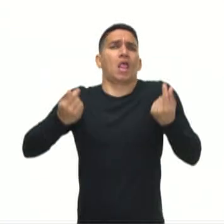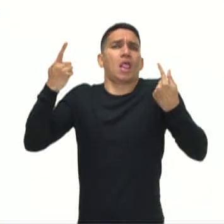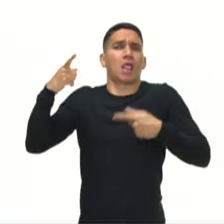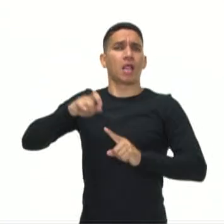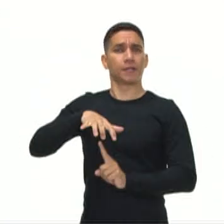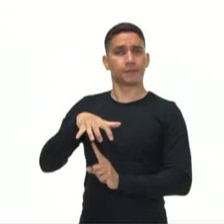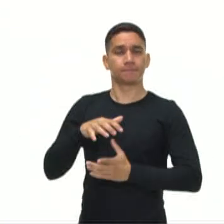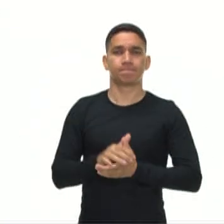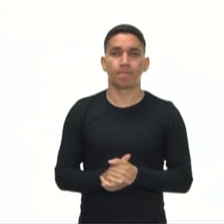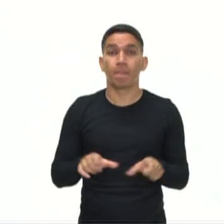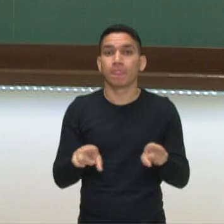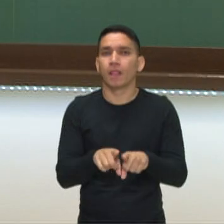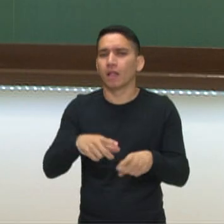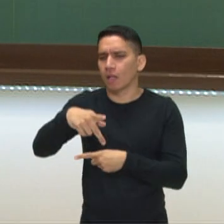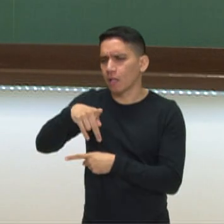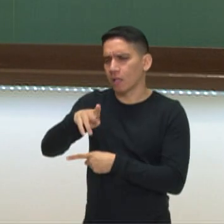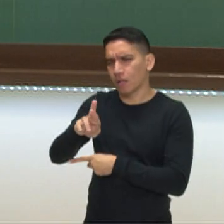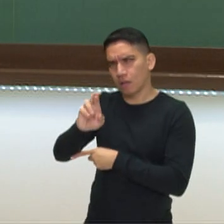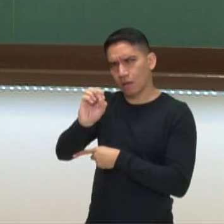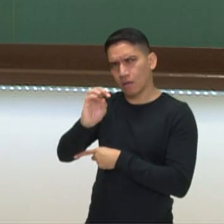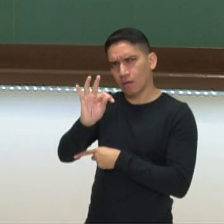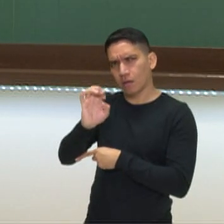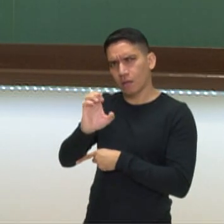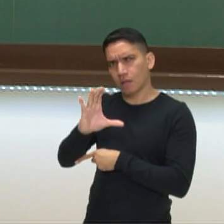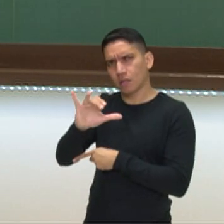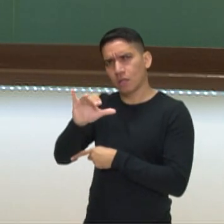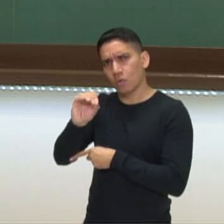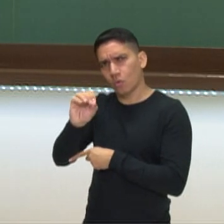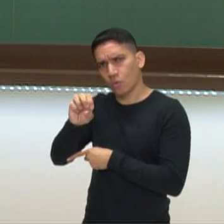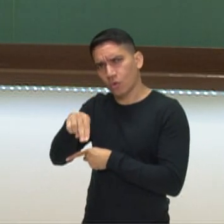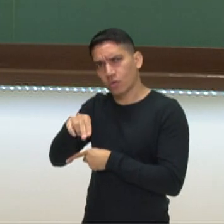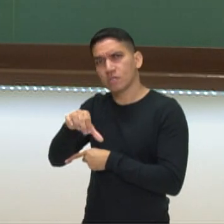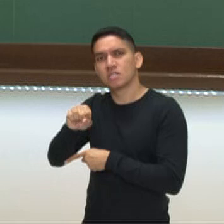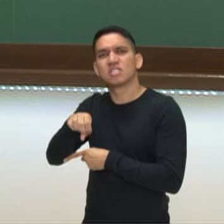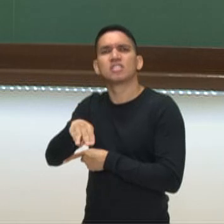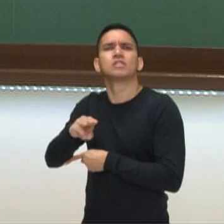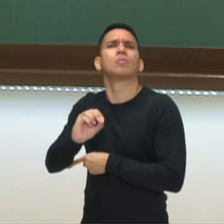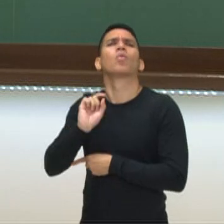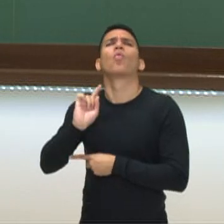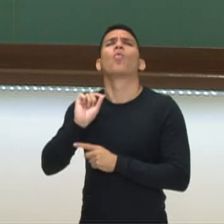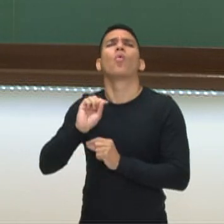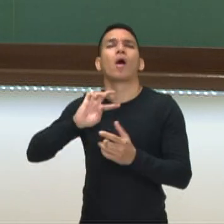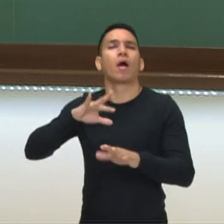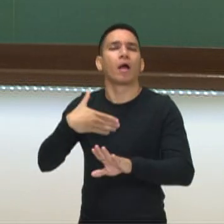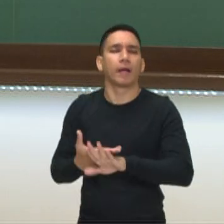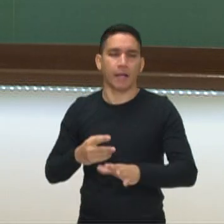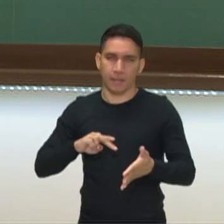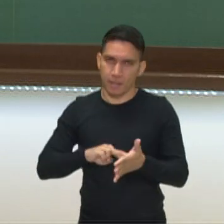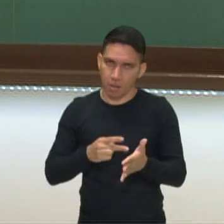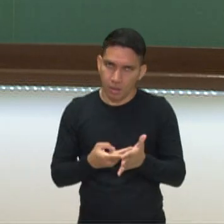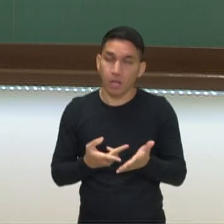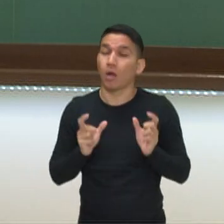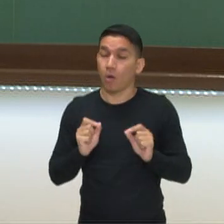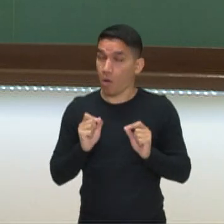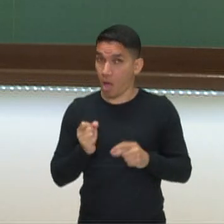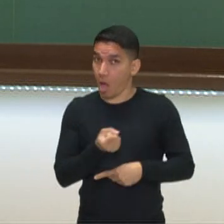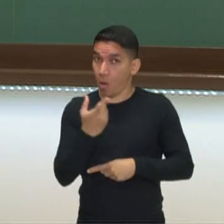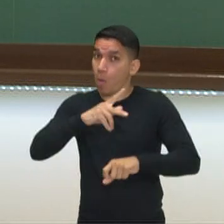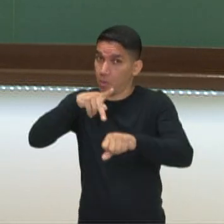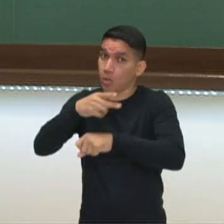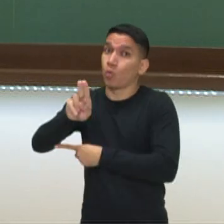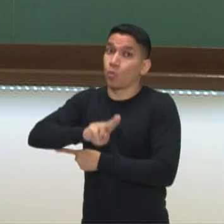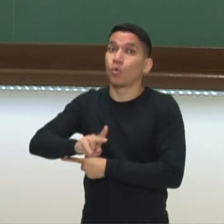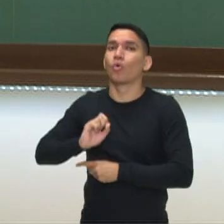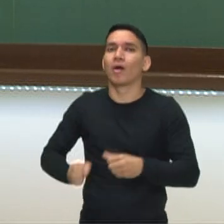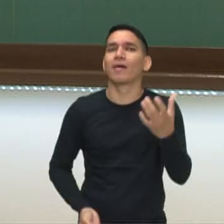O protecionismo, o que é o protecionismo? Ainda hoje os países usam isso. Criar leis